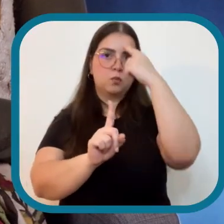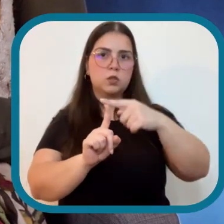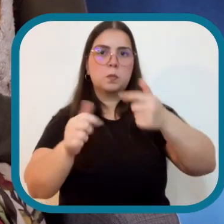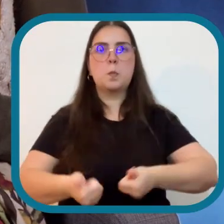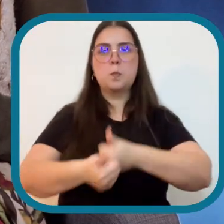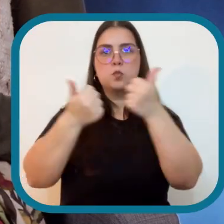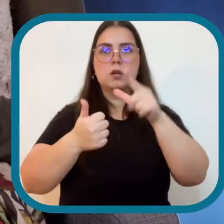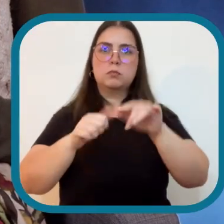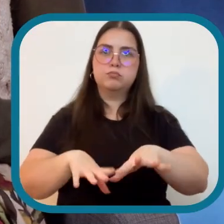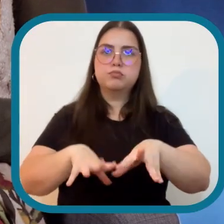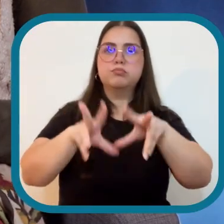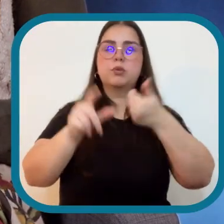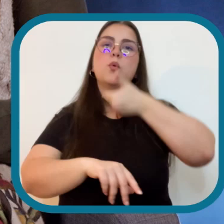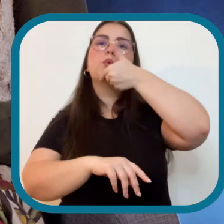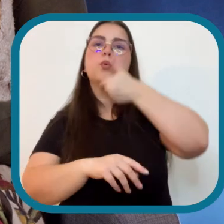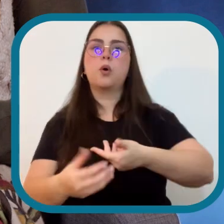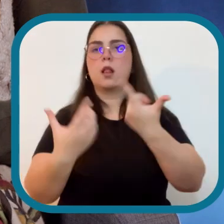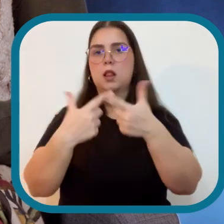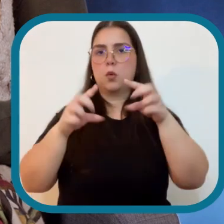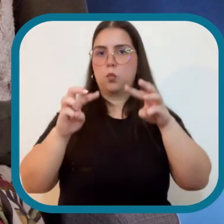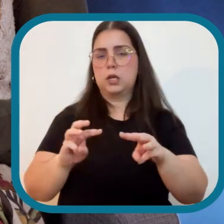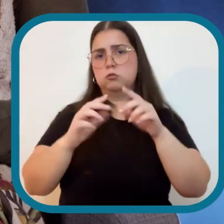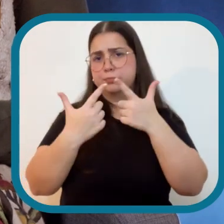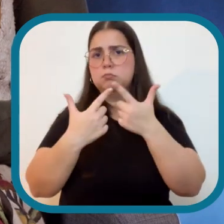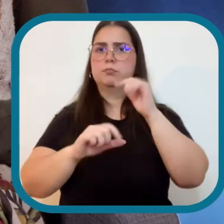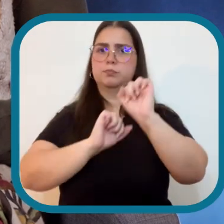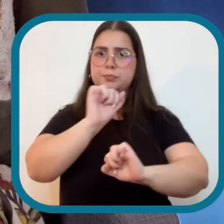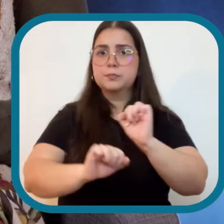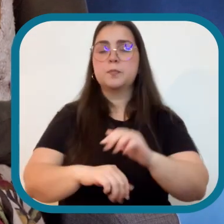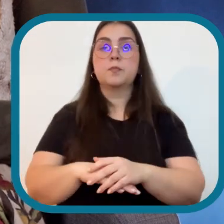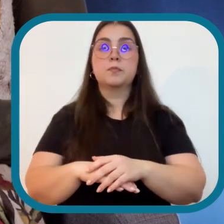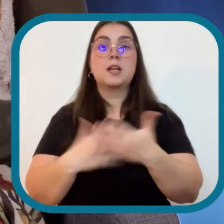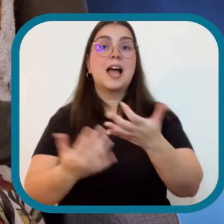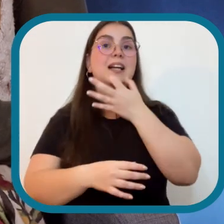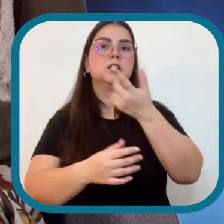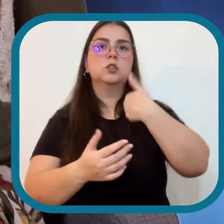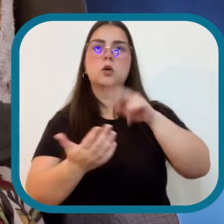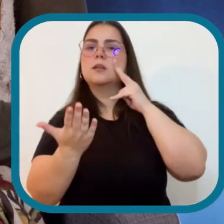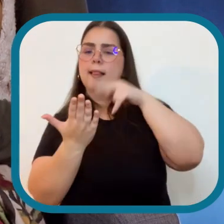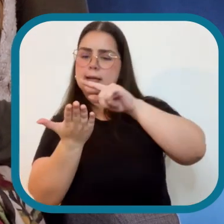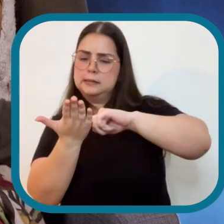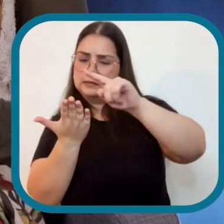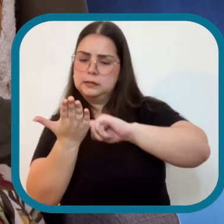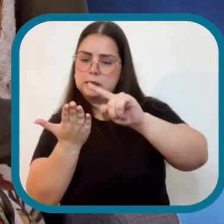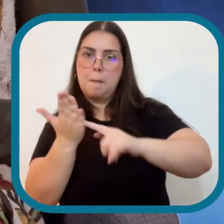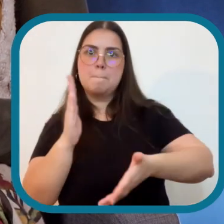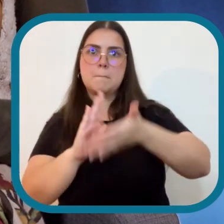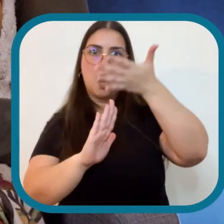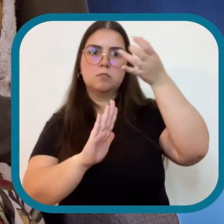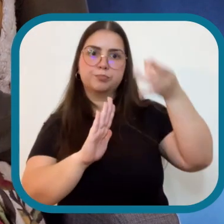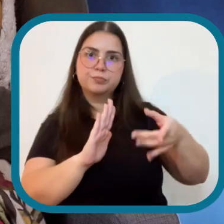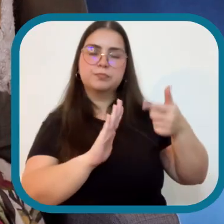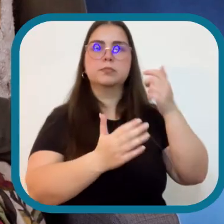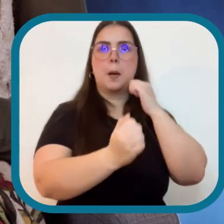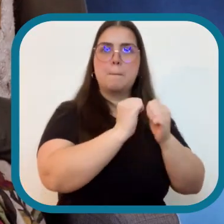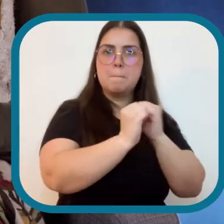melhorar e desenvolver o domínio linguístico. E, portanto, quanto mais lermos nos ecrãs e menos lermos em papel,